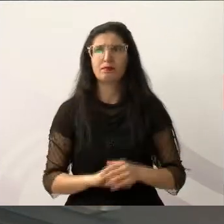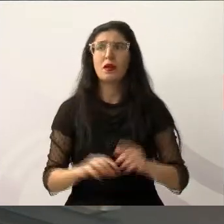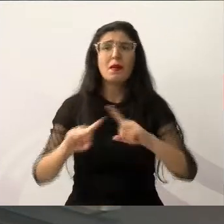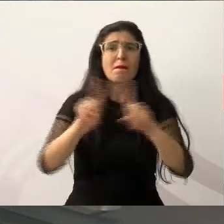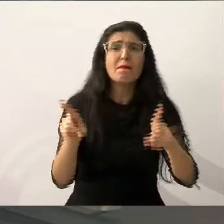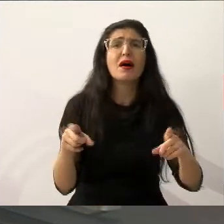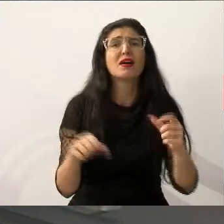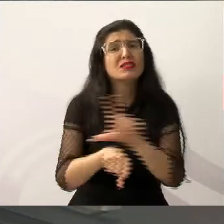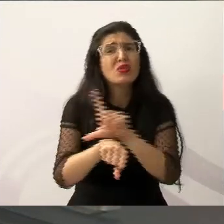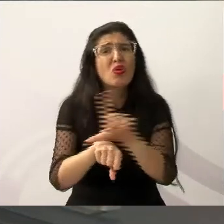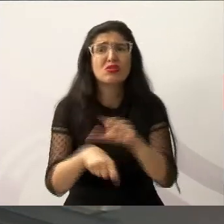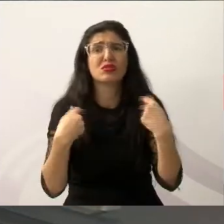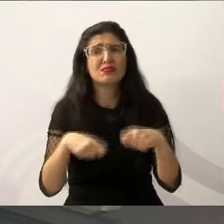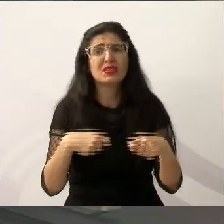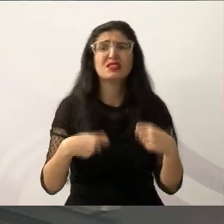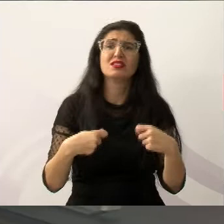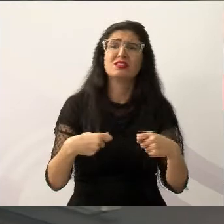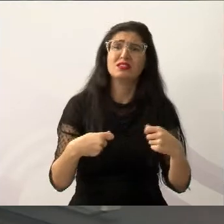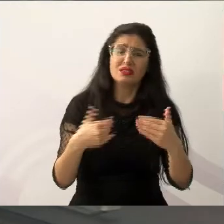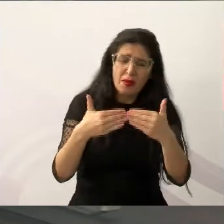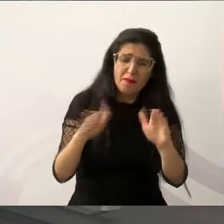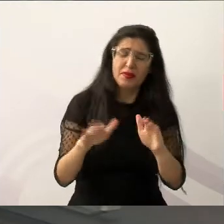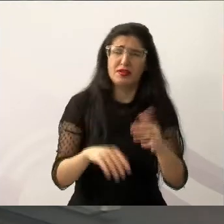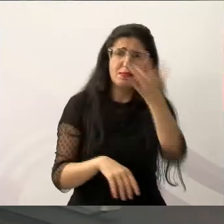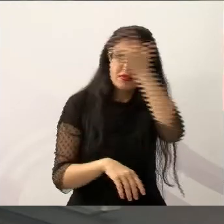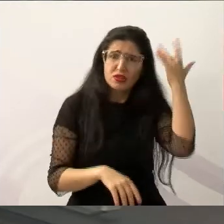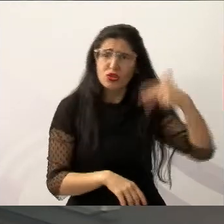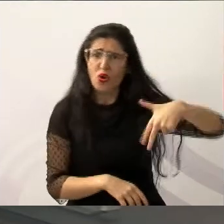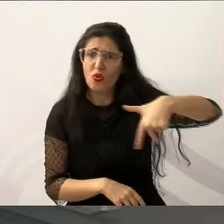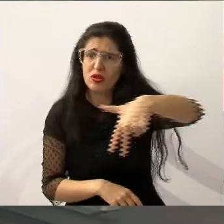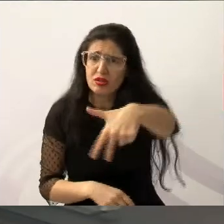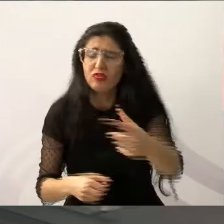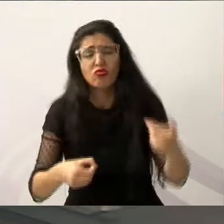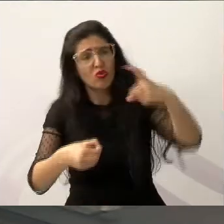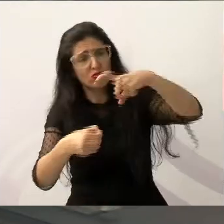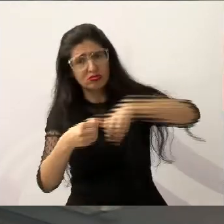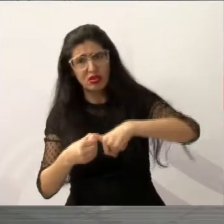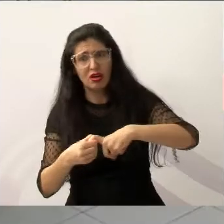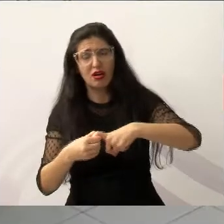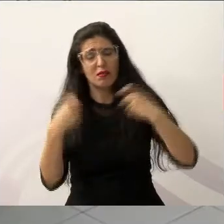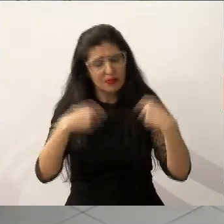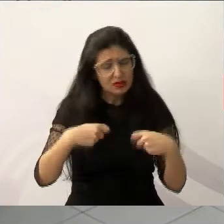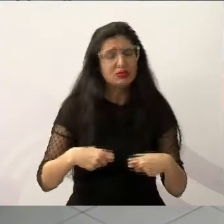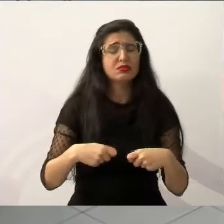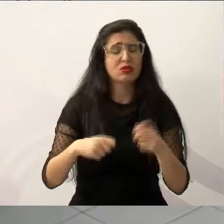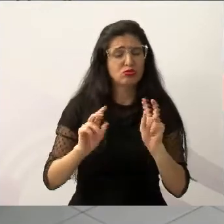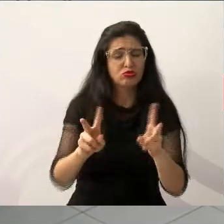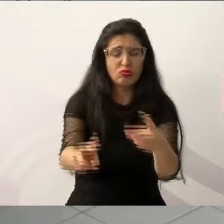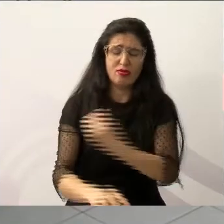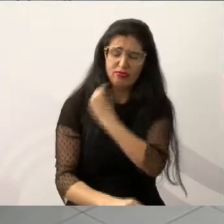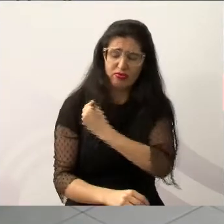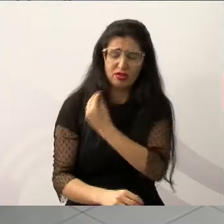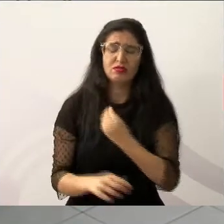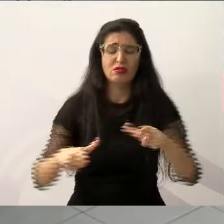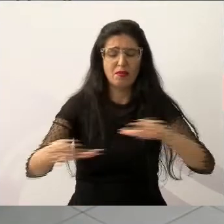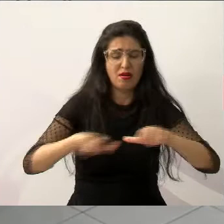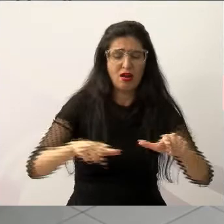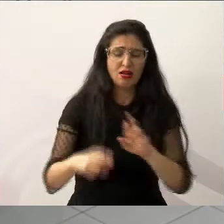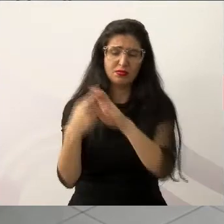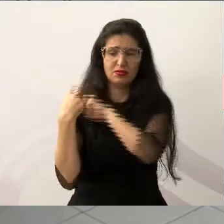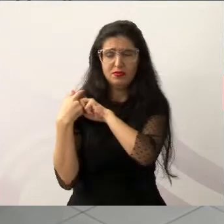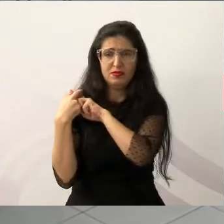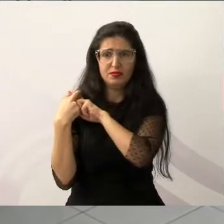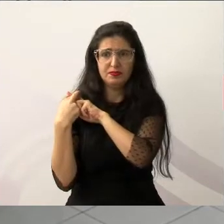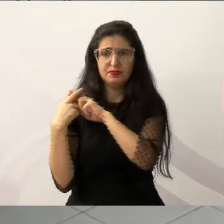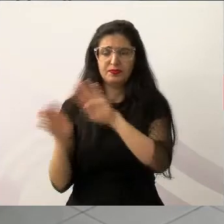trabalhar com responsabilidade. Obrigado, senhor presidente. O projeto continua em discussão.